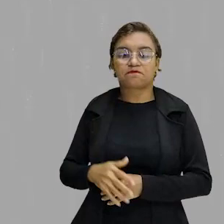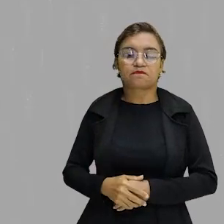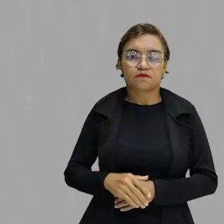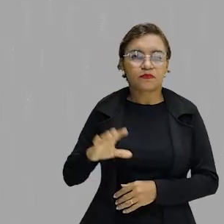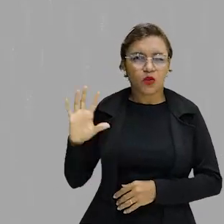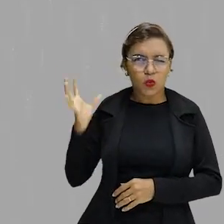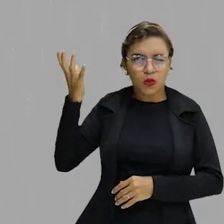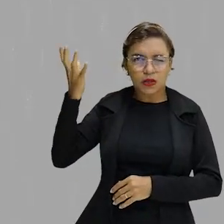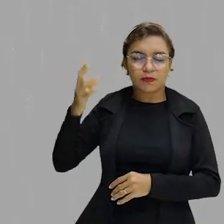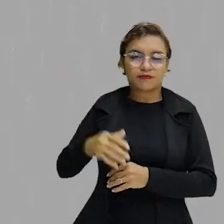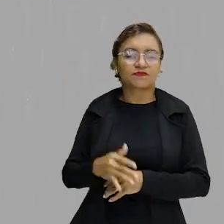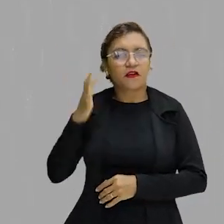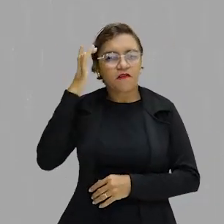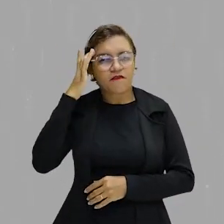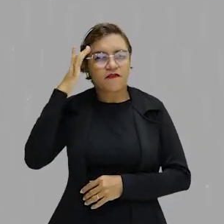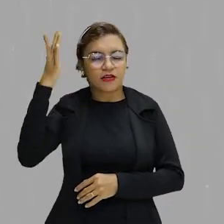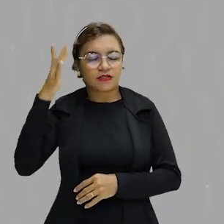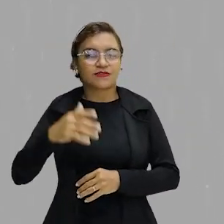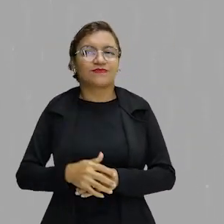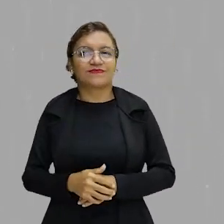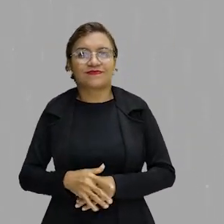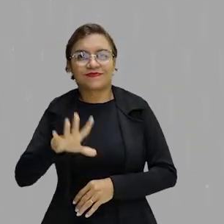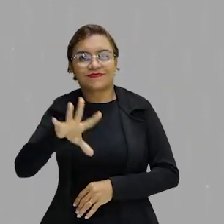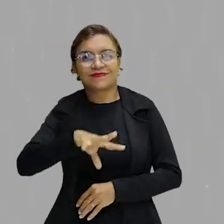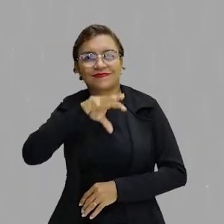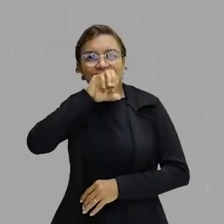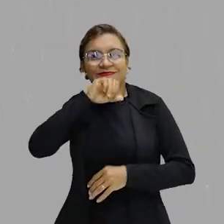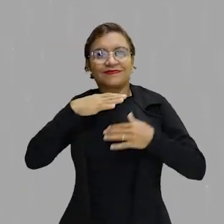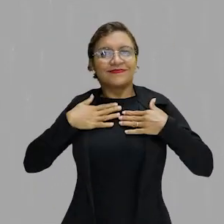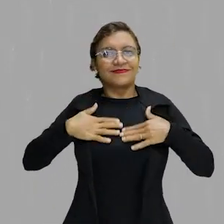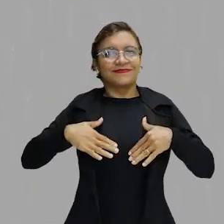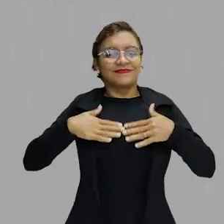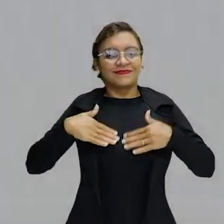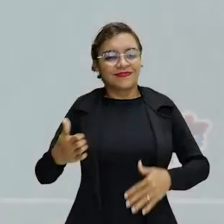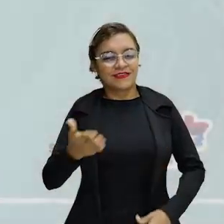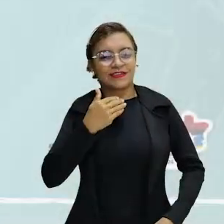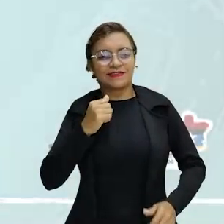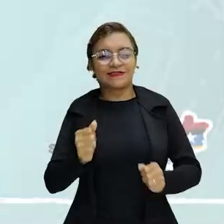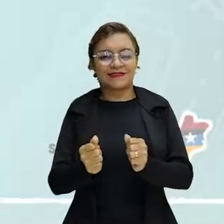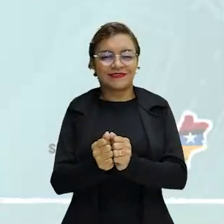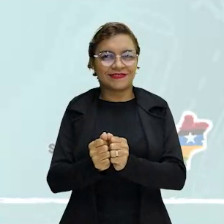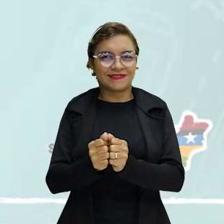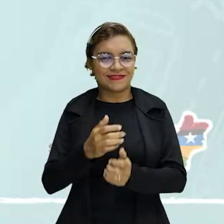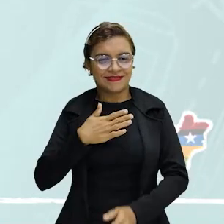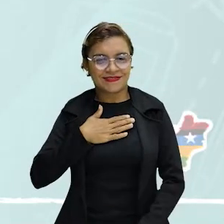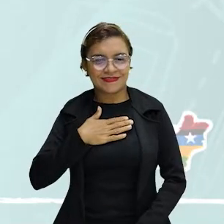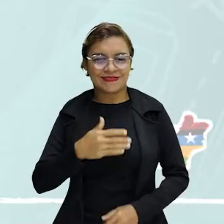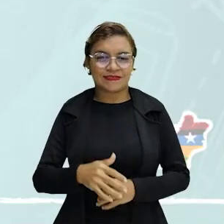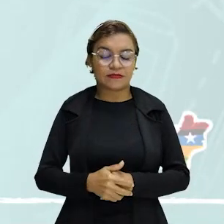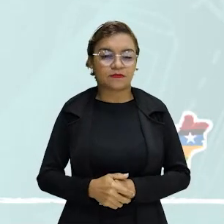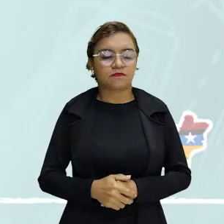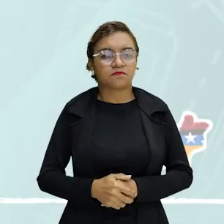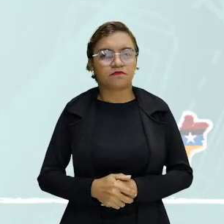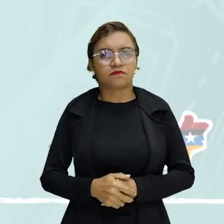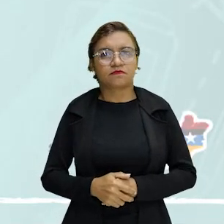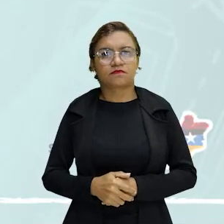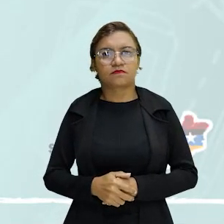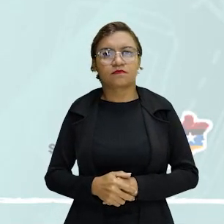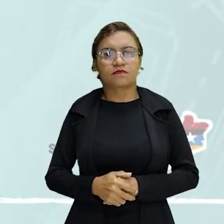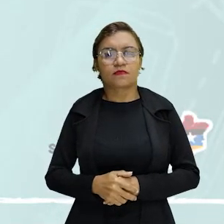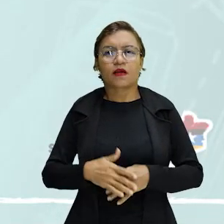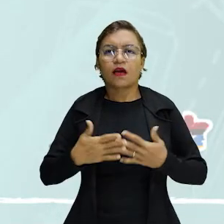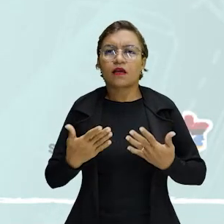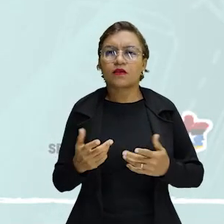ó, facinho, respirou, vem comigo. Marcos, quais são esses agentes internos e